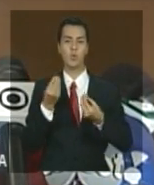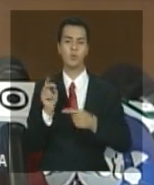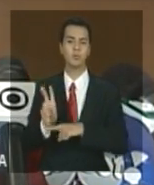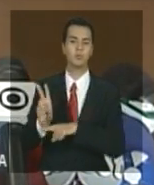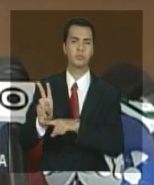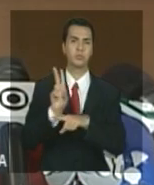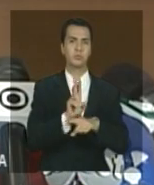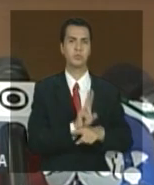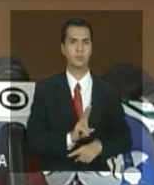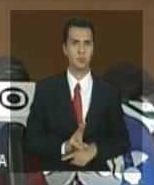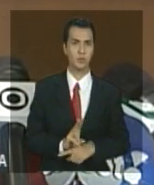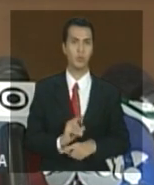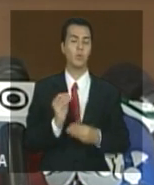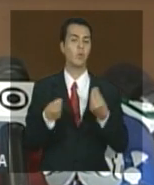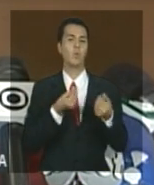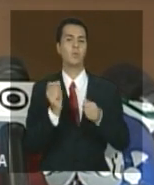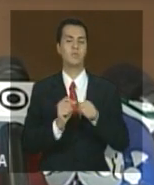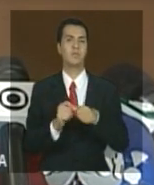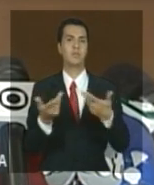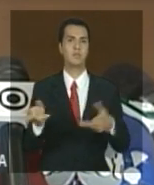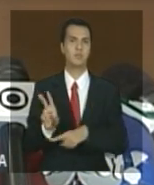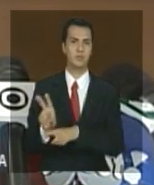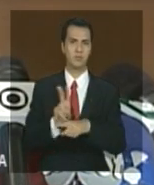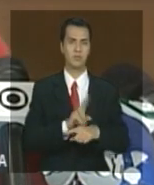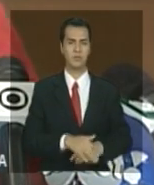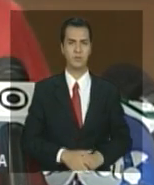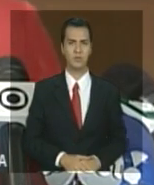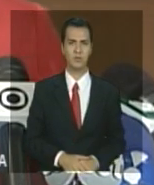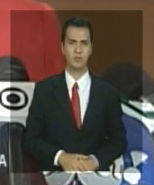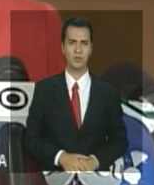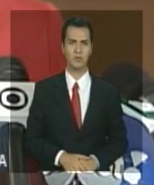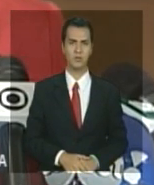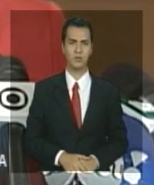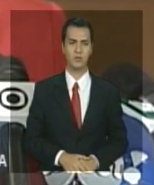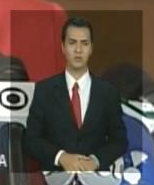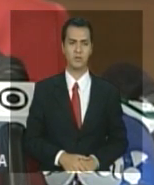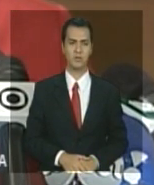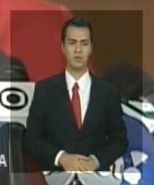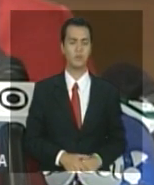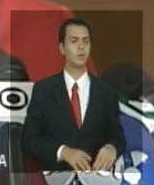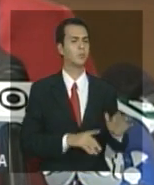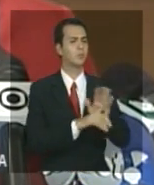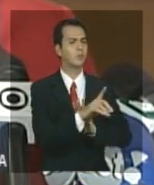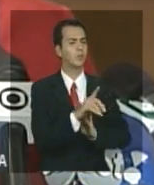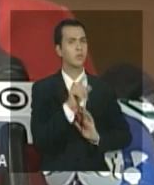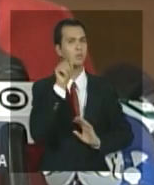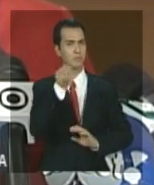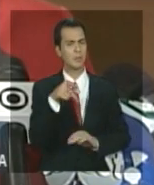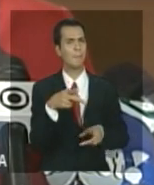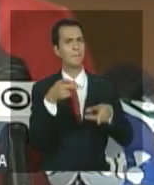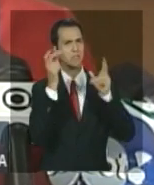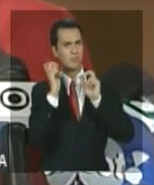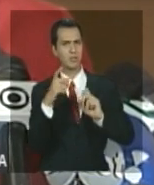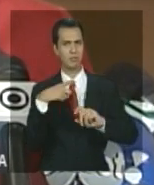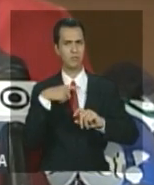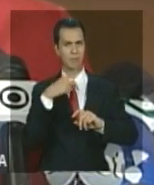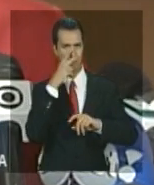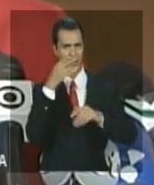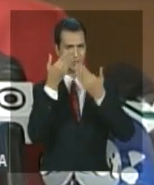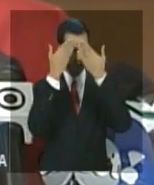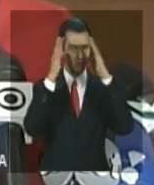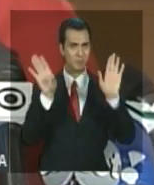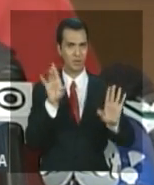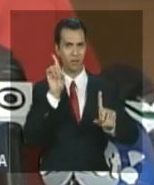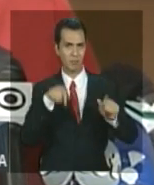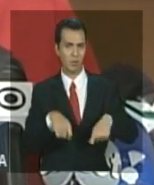proteger. O que você vai fazer para proteger? A senhora percebe algum tipo de abertura nessa discussão ou é